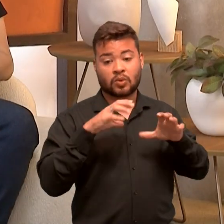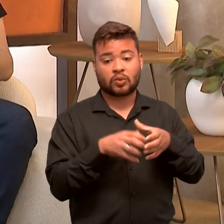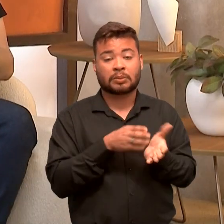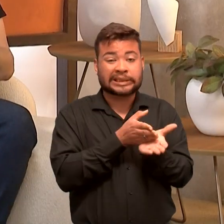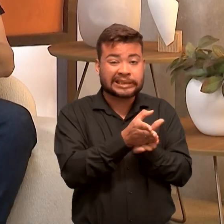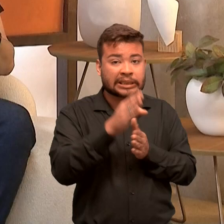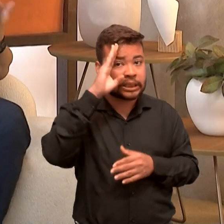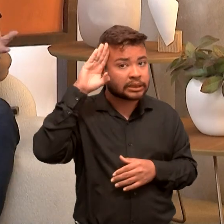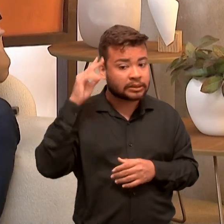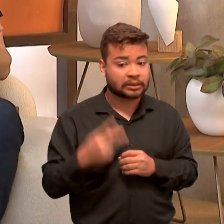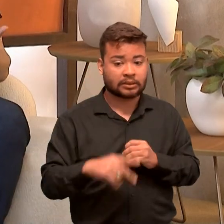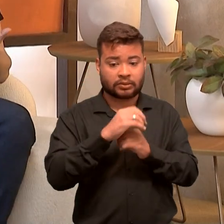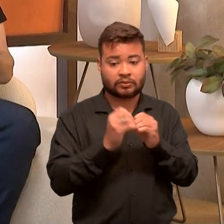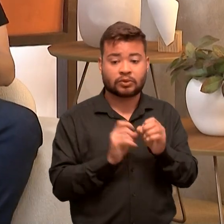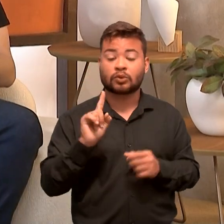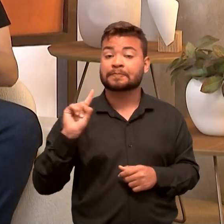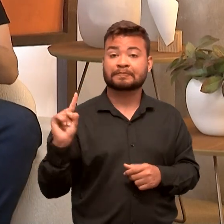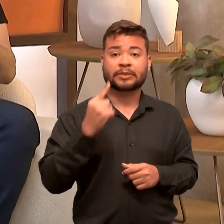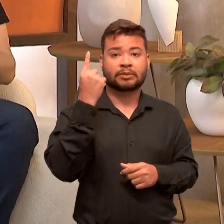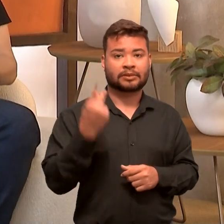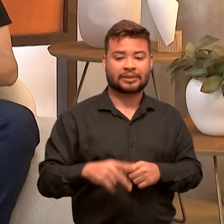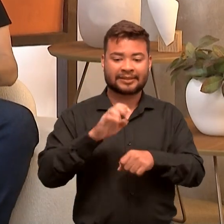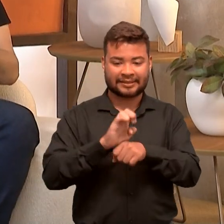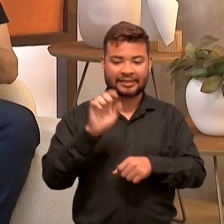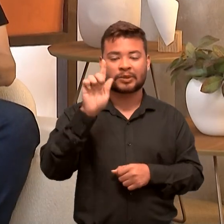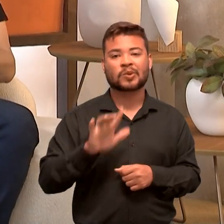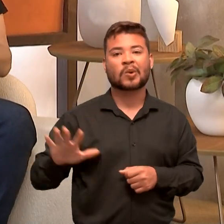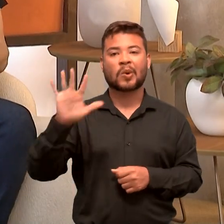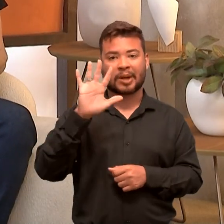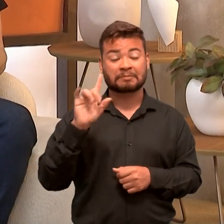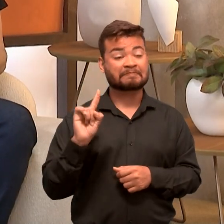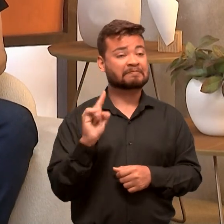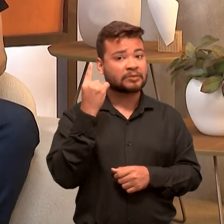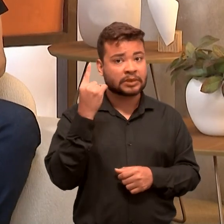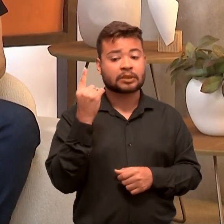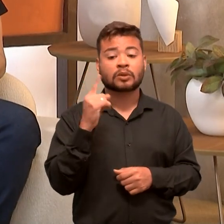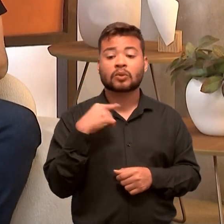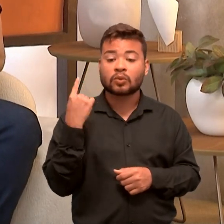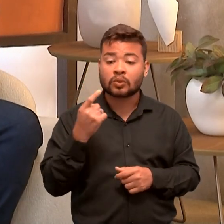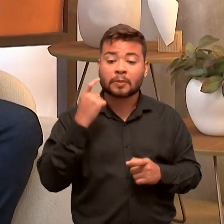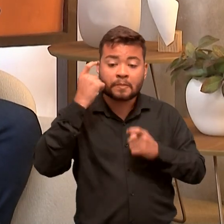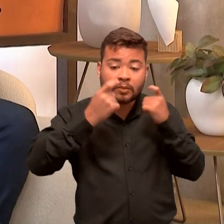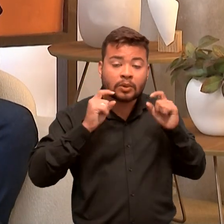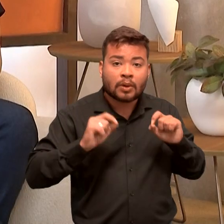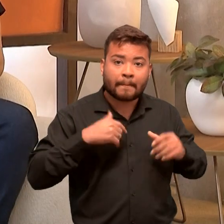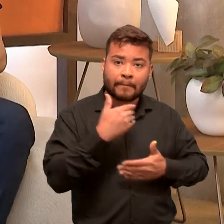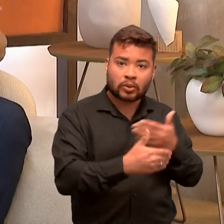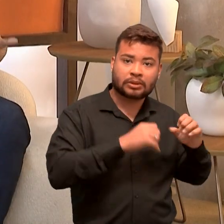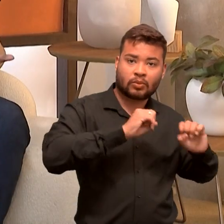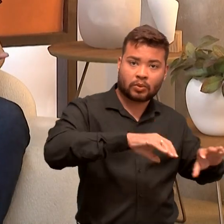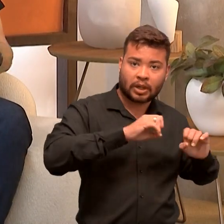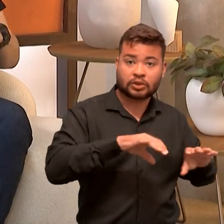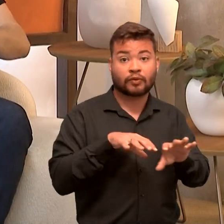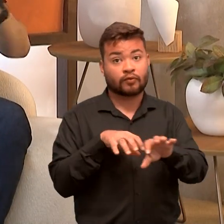Acadêmica da UFG, a gente é pioneiro no estado de Goiás, a gente é o primeiro do estado de Goiás, e a gente preza pelo processo educativo e formativo. A gente não